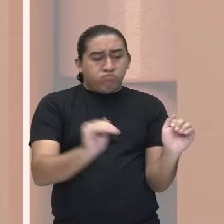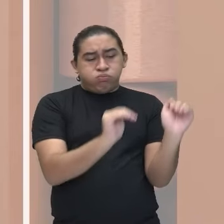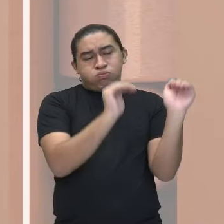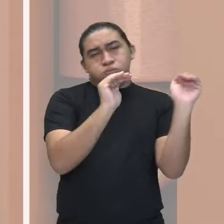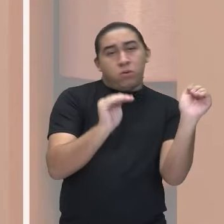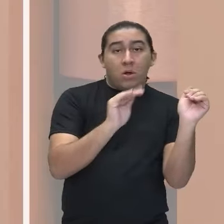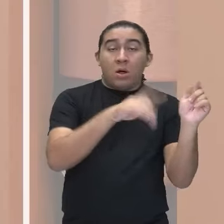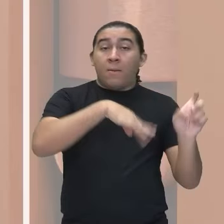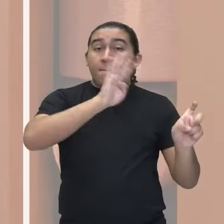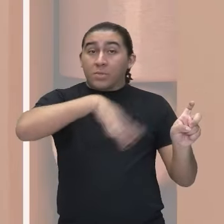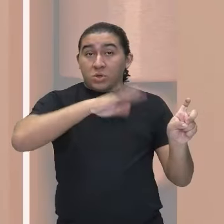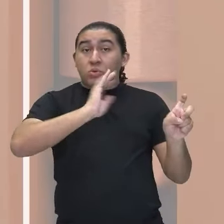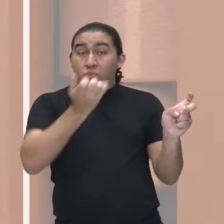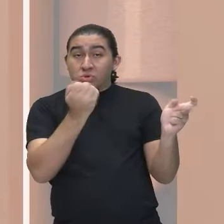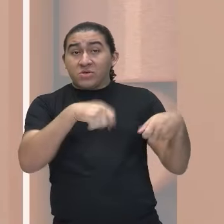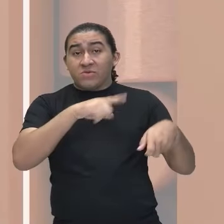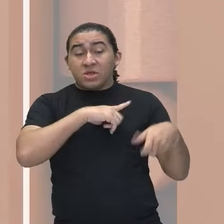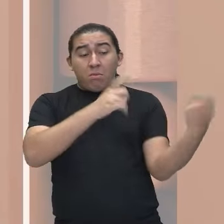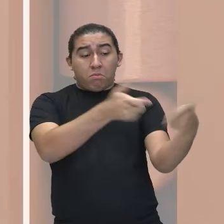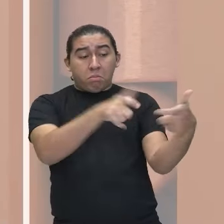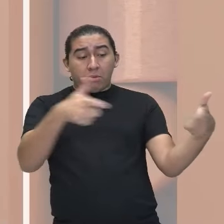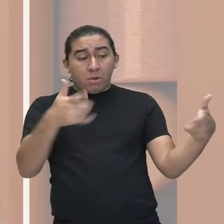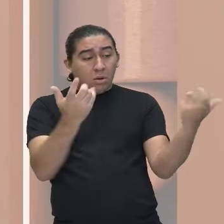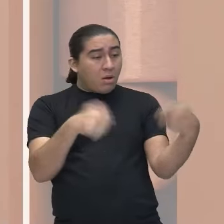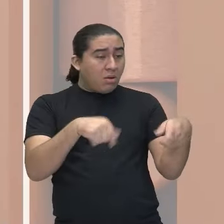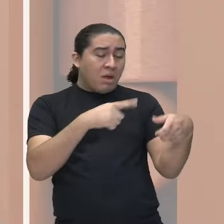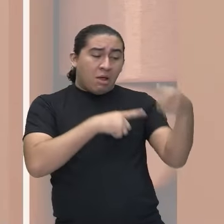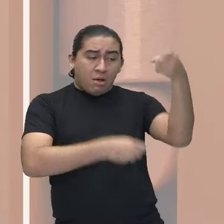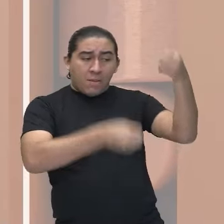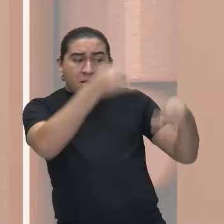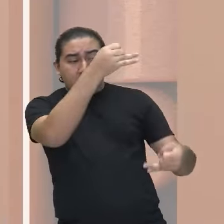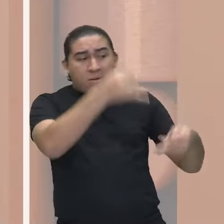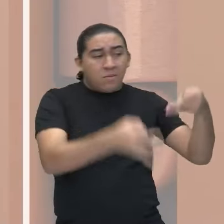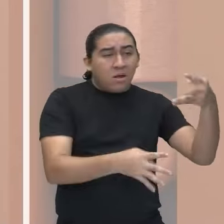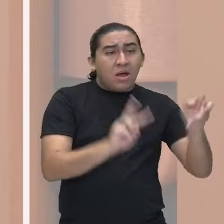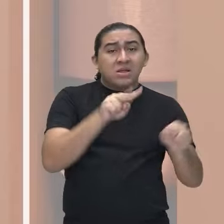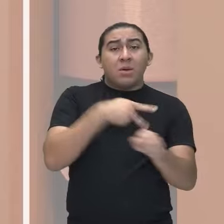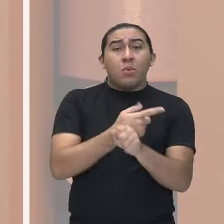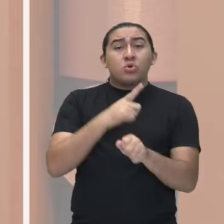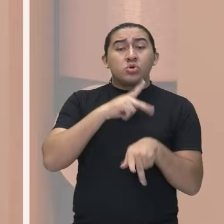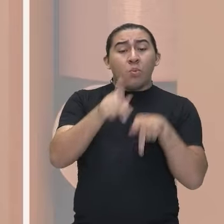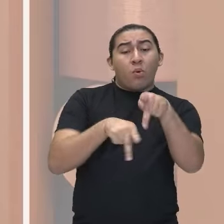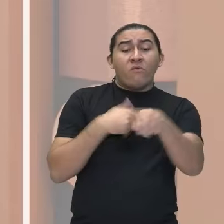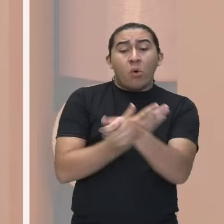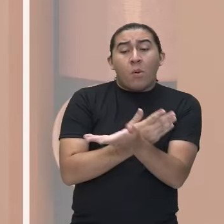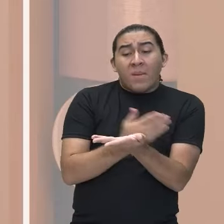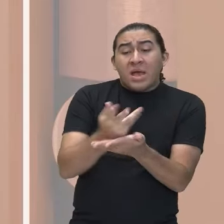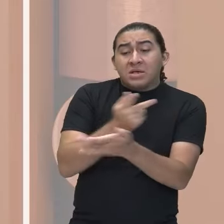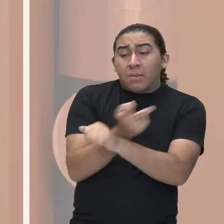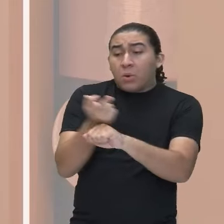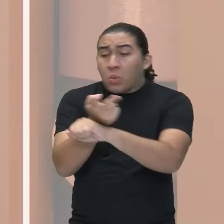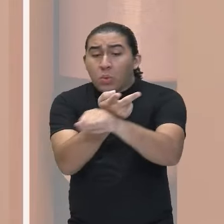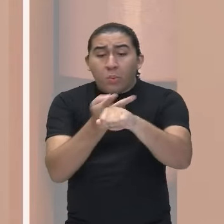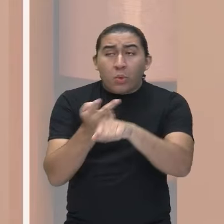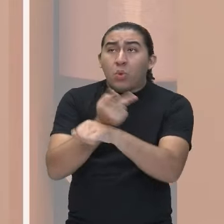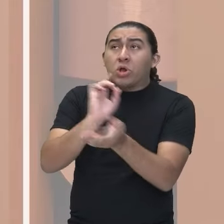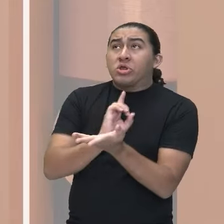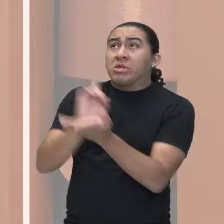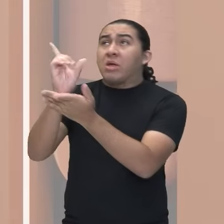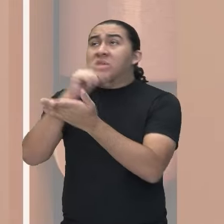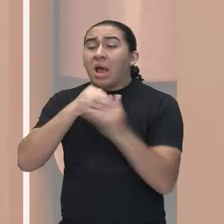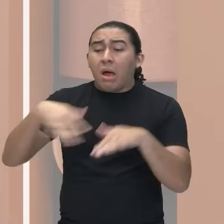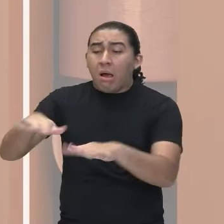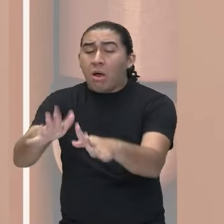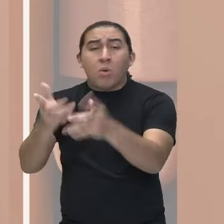mitos, né? Aumentadas, vamos dizer assim. E de repente o pessoal chega lá, começa a navegar, não, mas cadê os deuses,